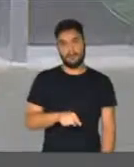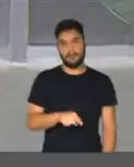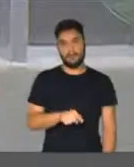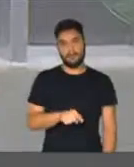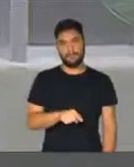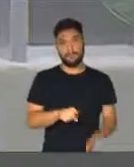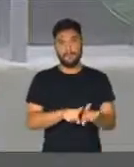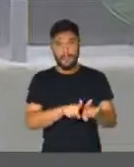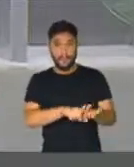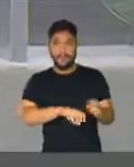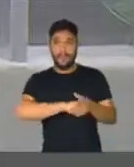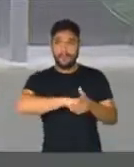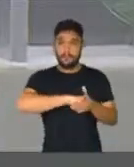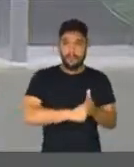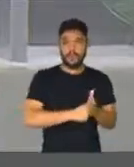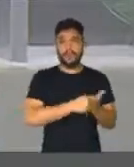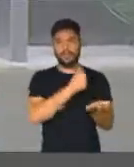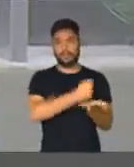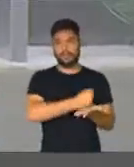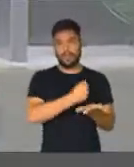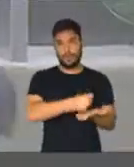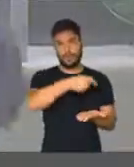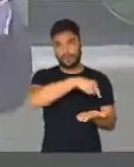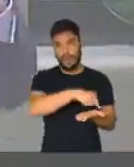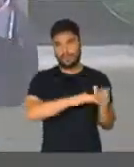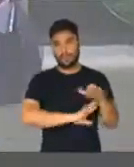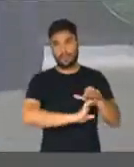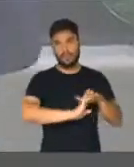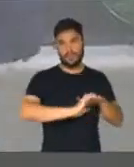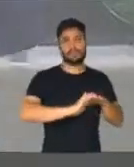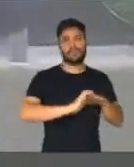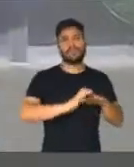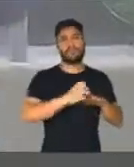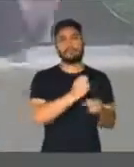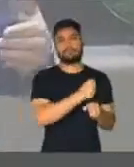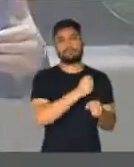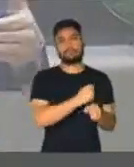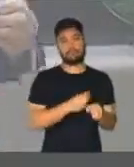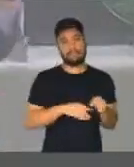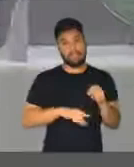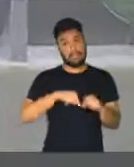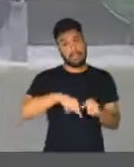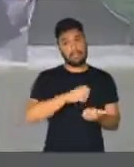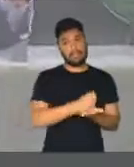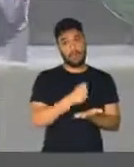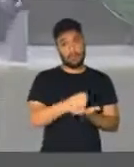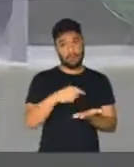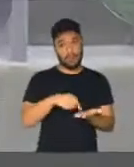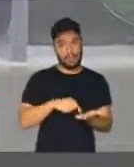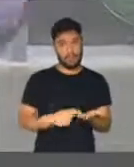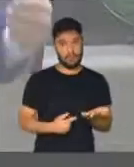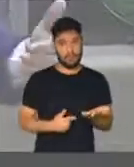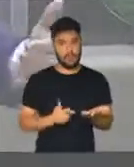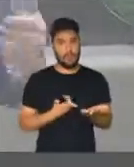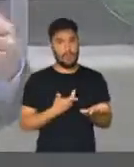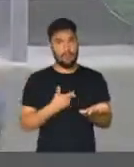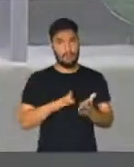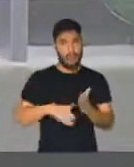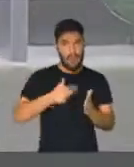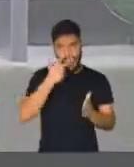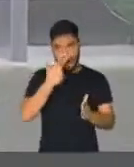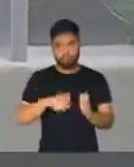e suspendeu o contrato que beneficiaria esta